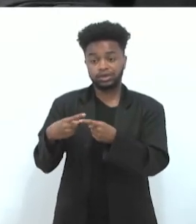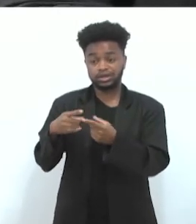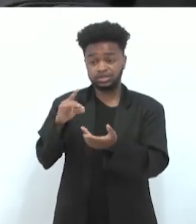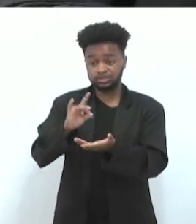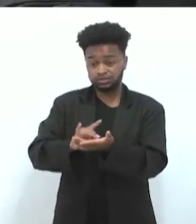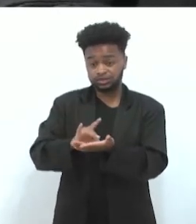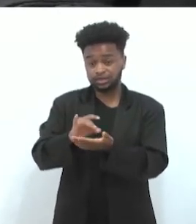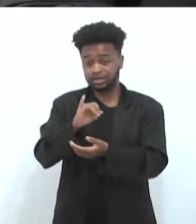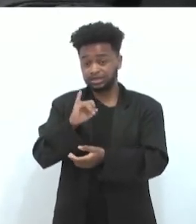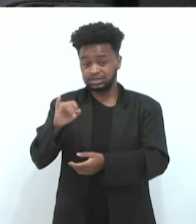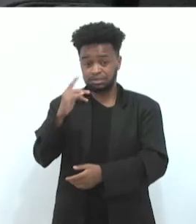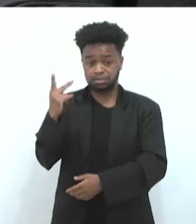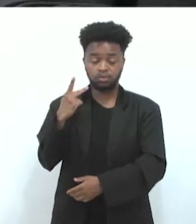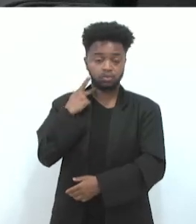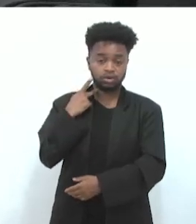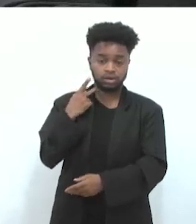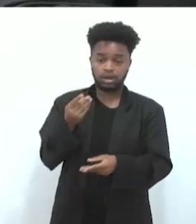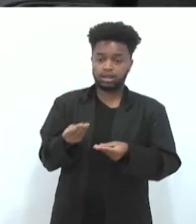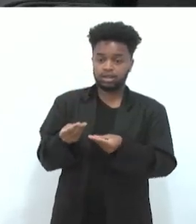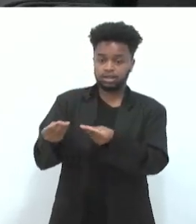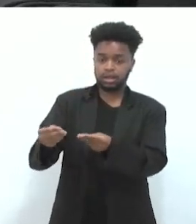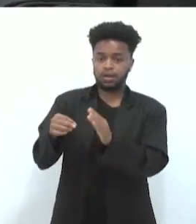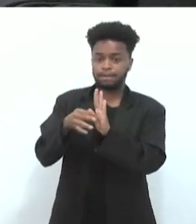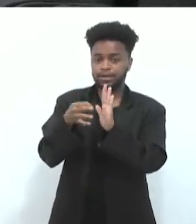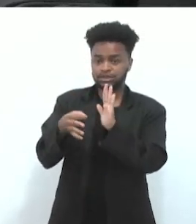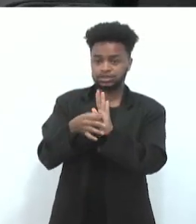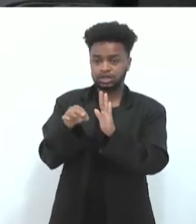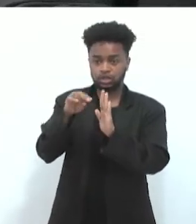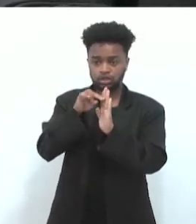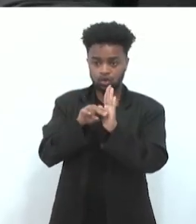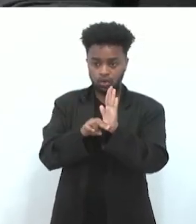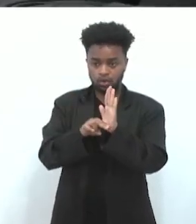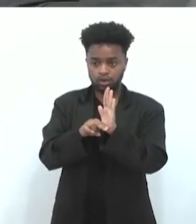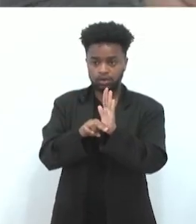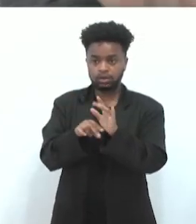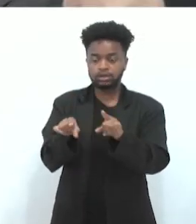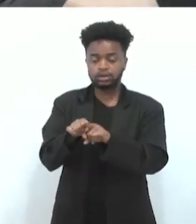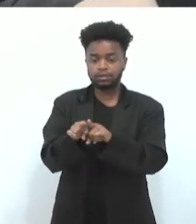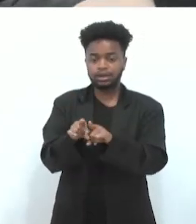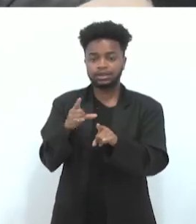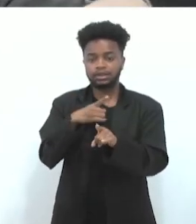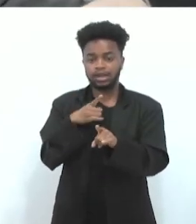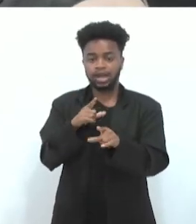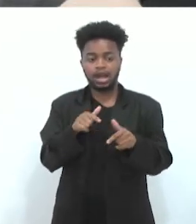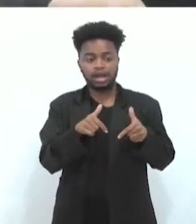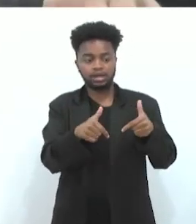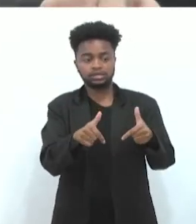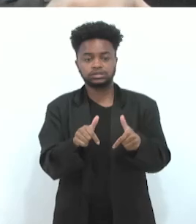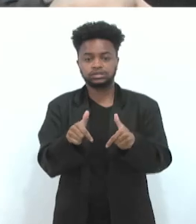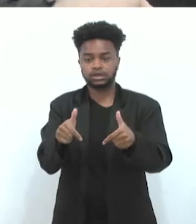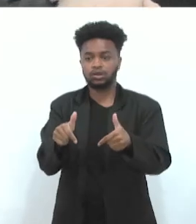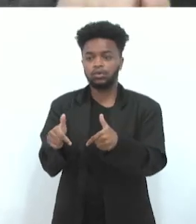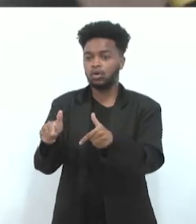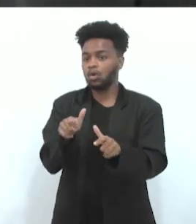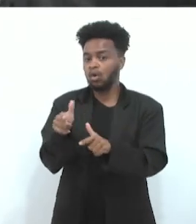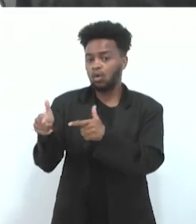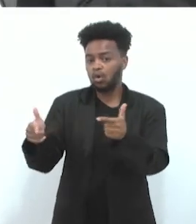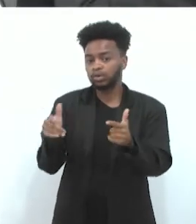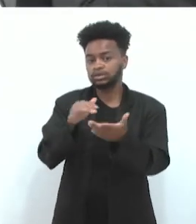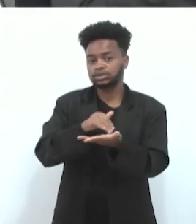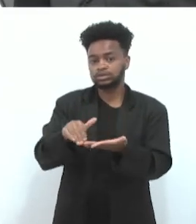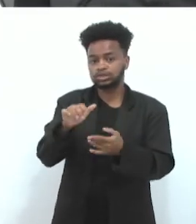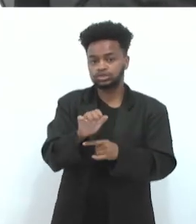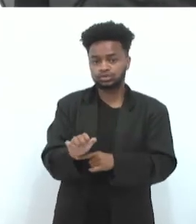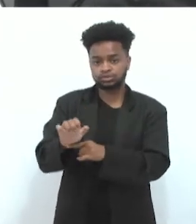quando a Procuradoria baixa um parecer normativo e ela tem os seus braços nas demais secretarias de